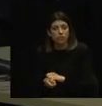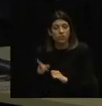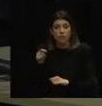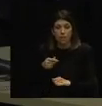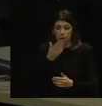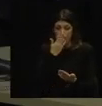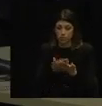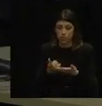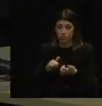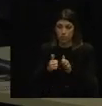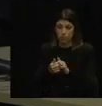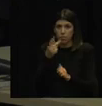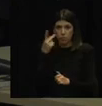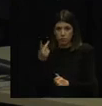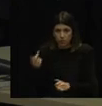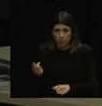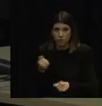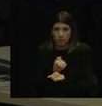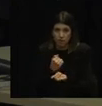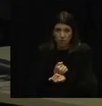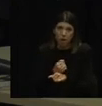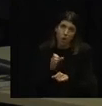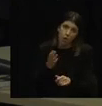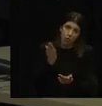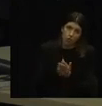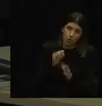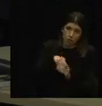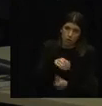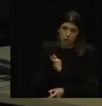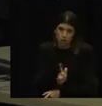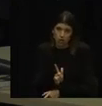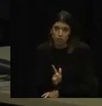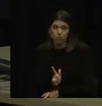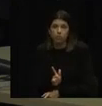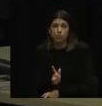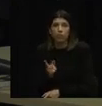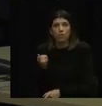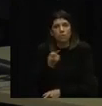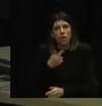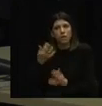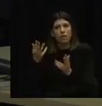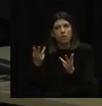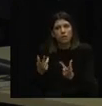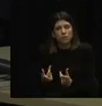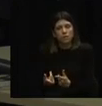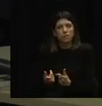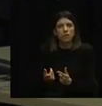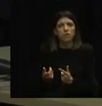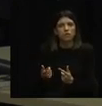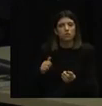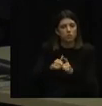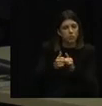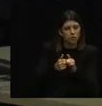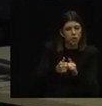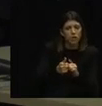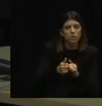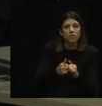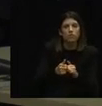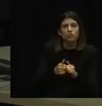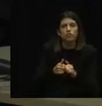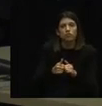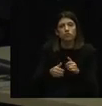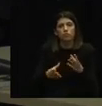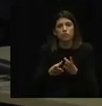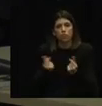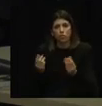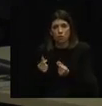os problemas de quem vive, trabalha ou estuda em Lisboa, impunha-se um orçamento capaz de os resolver com vista a uma cidade